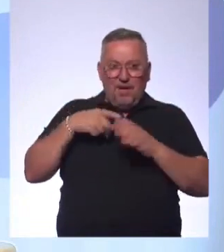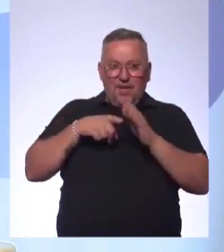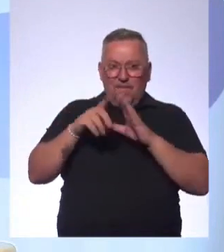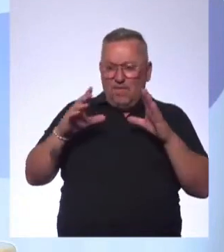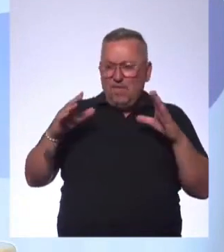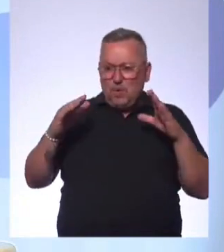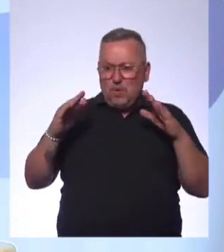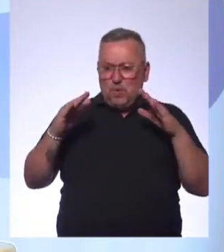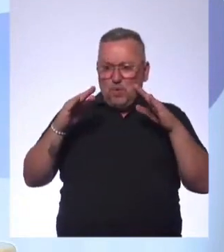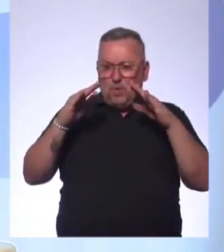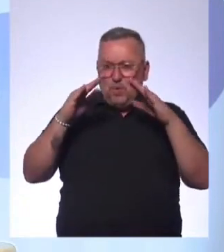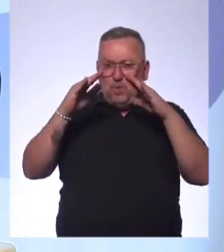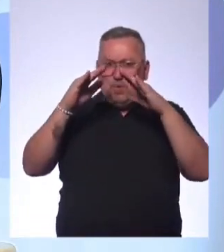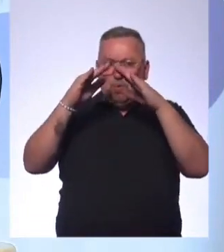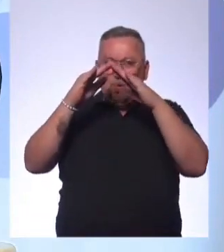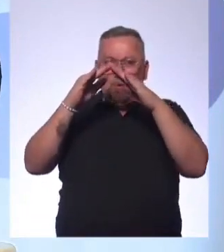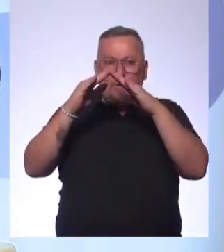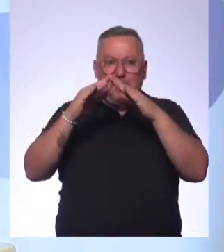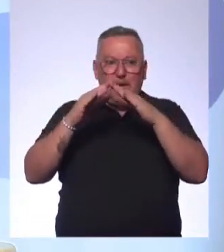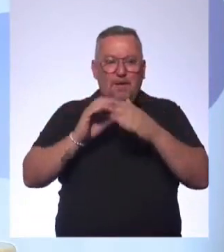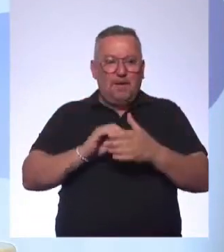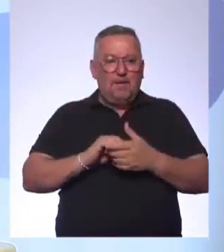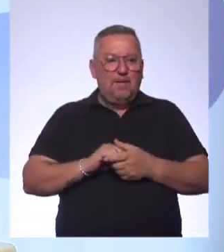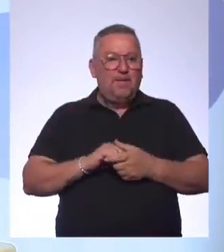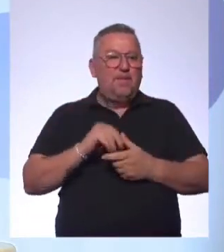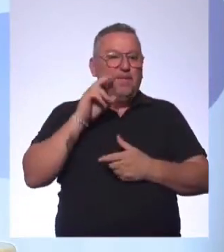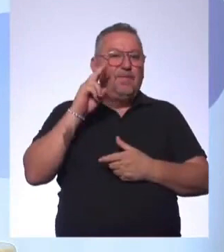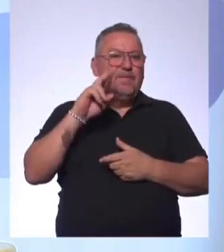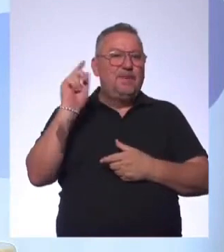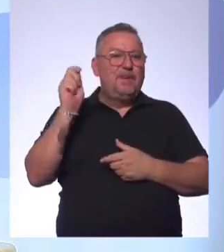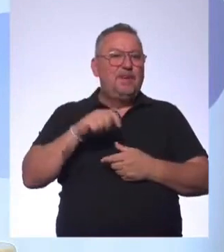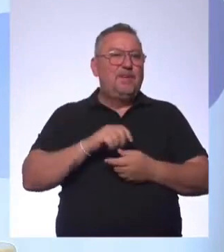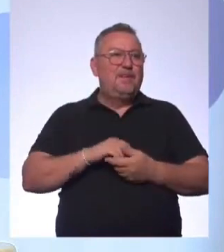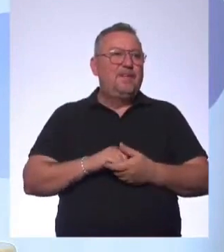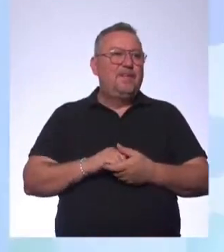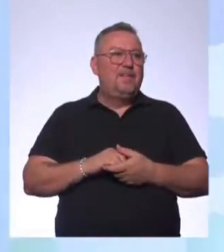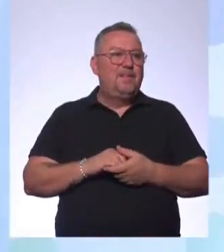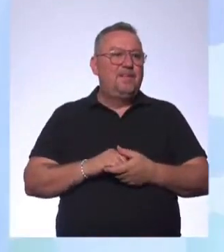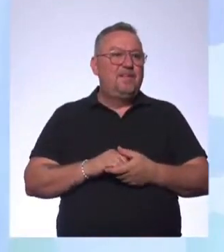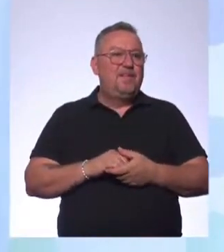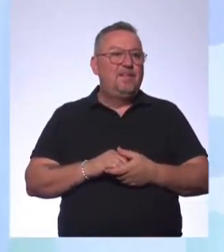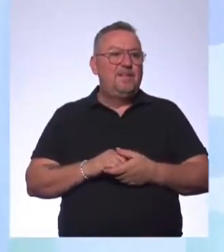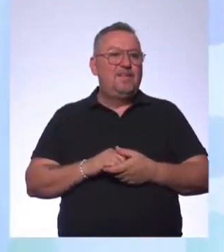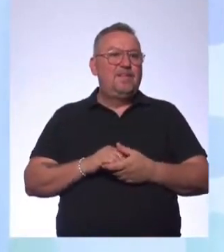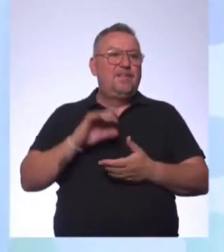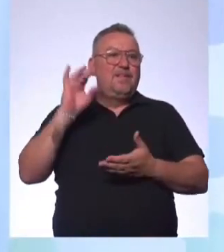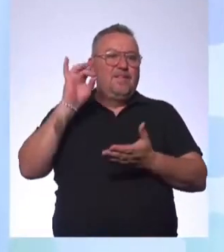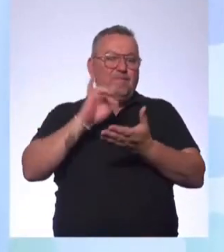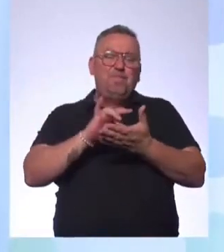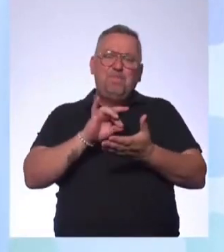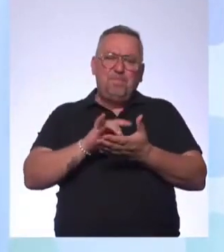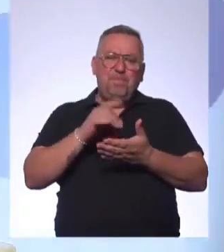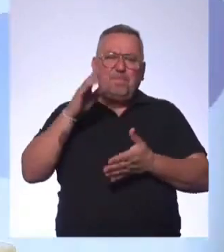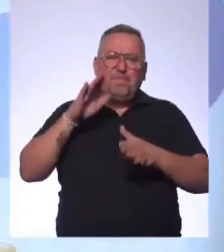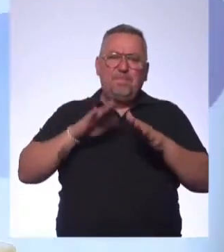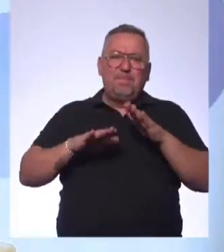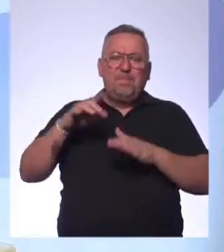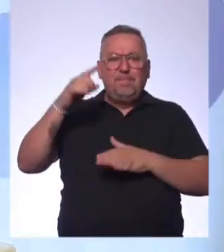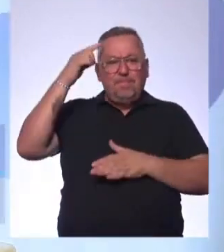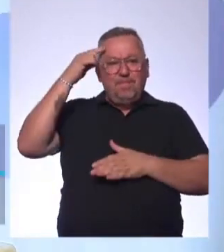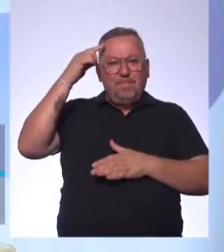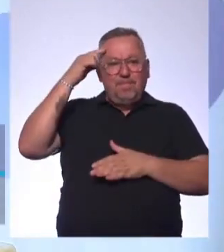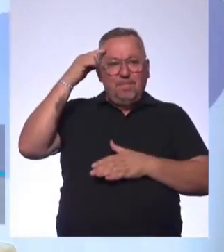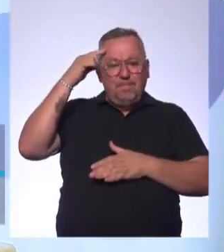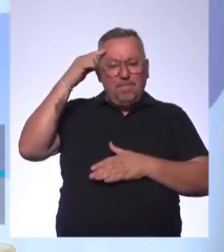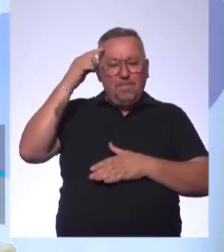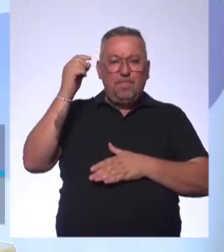empilhar pedras, né, num sentido triangular e vamos ver se dá certo? É verdade. Né? A gente às vezes esquece que